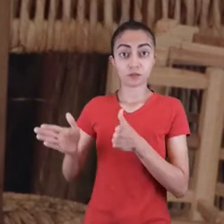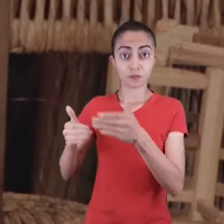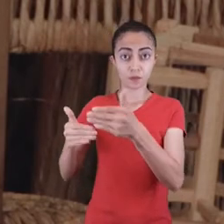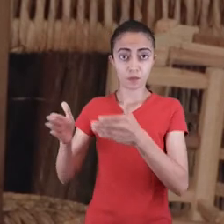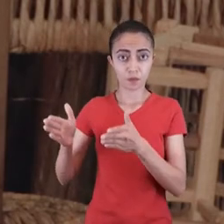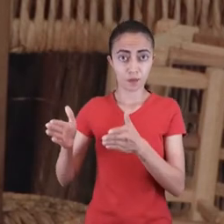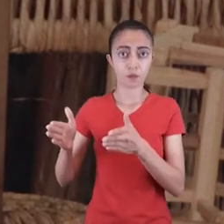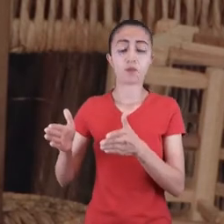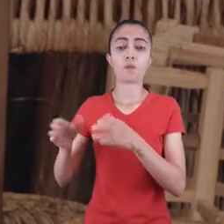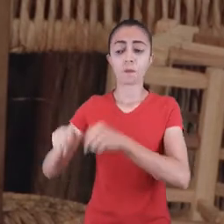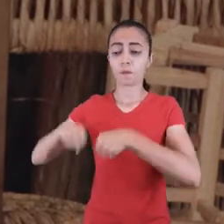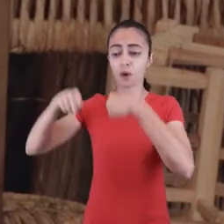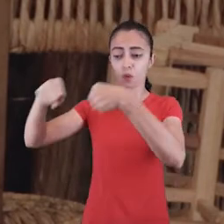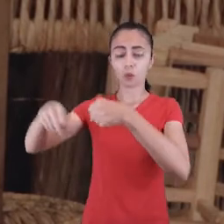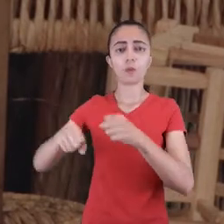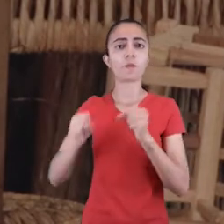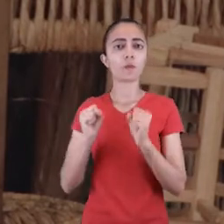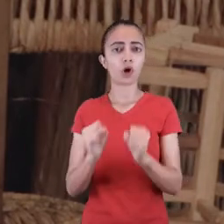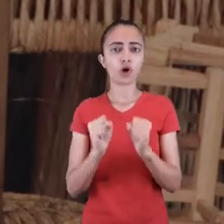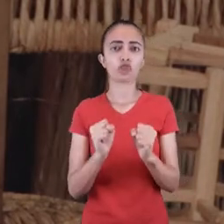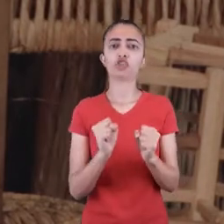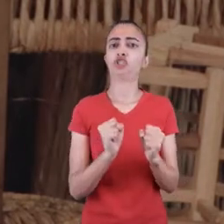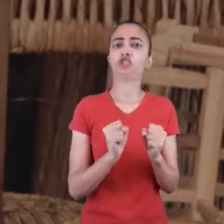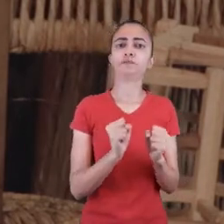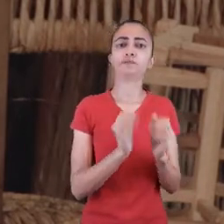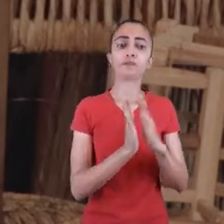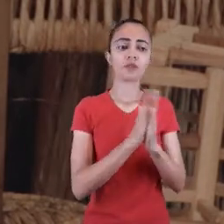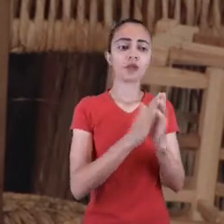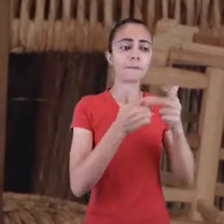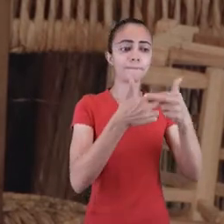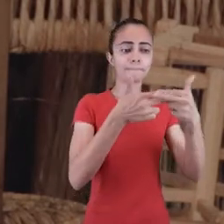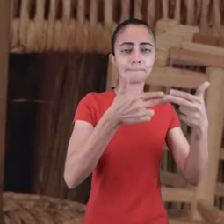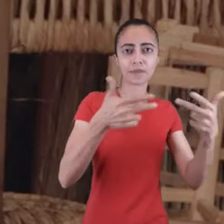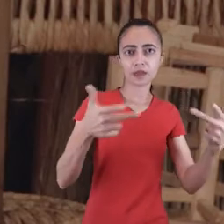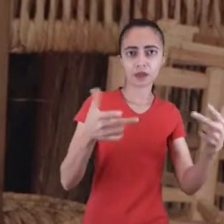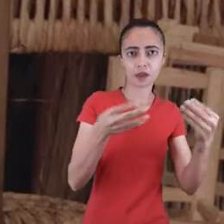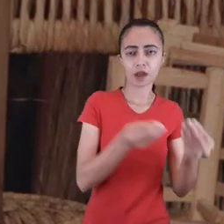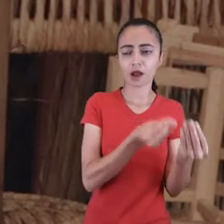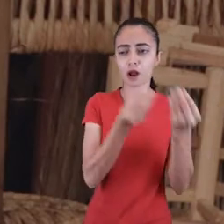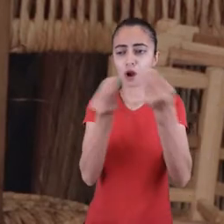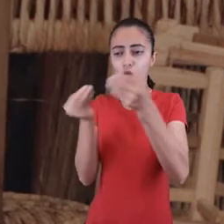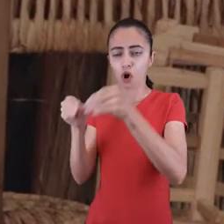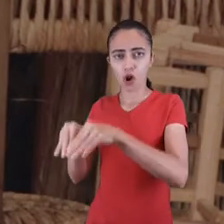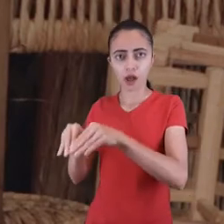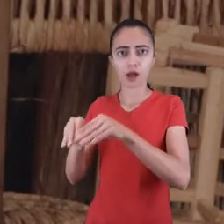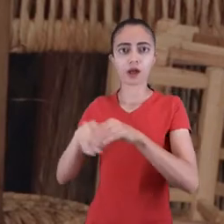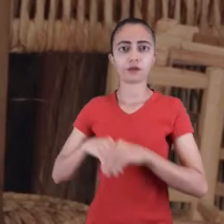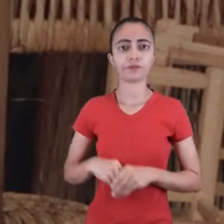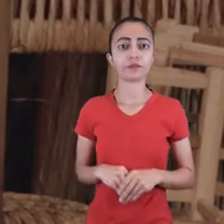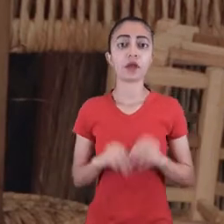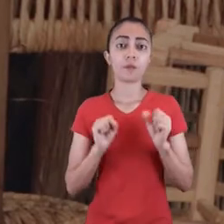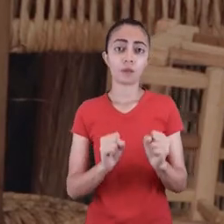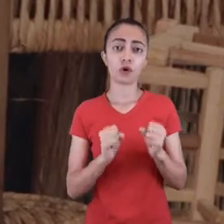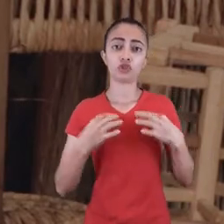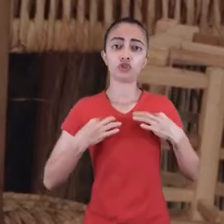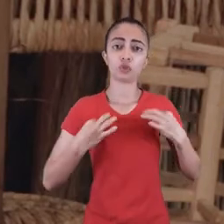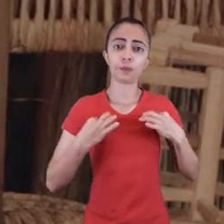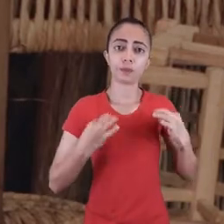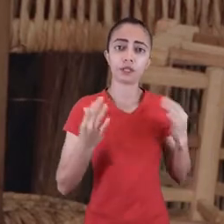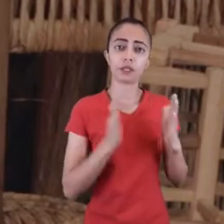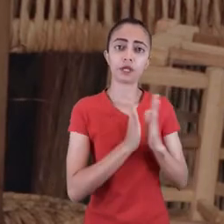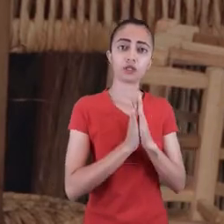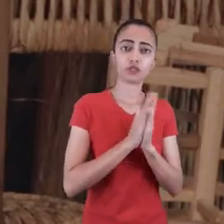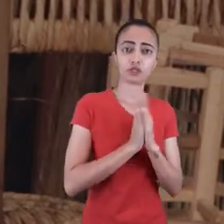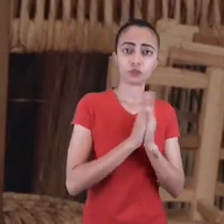para colocar brinquedo, para colocar roupinha de criança, de